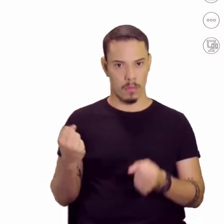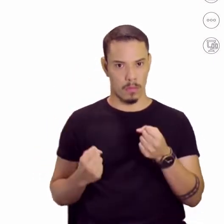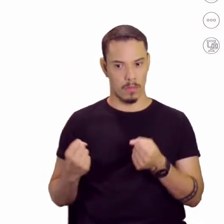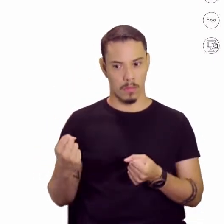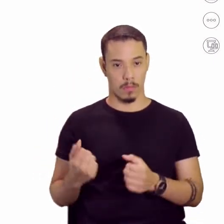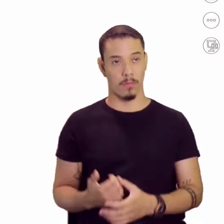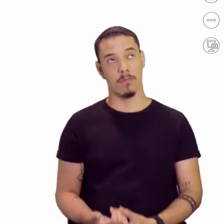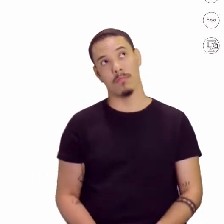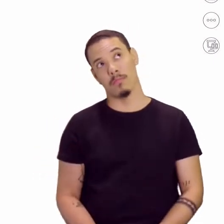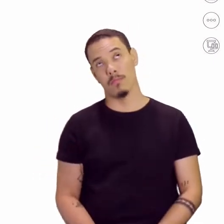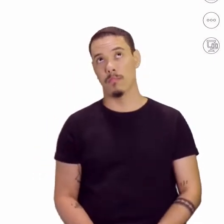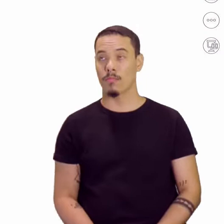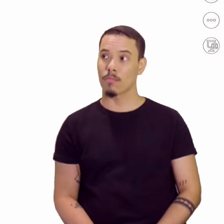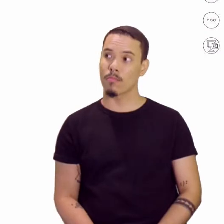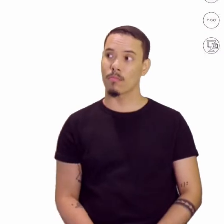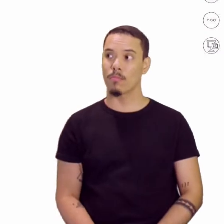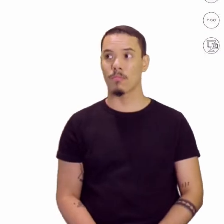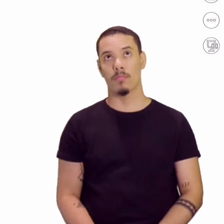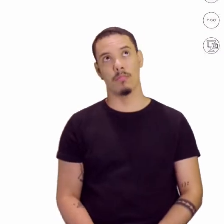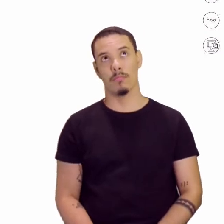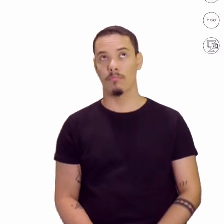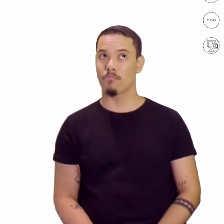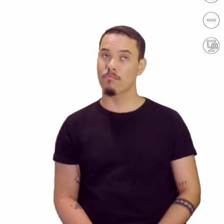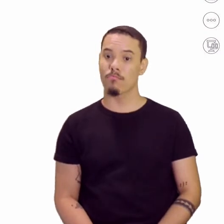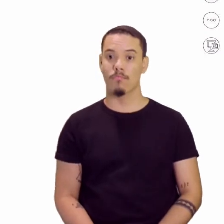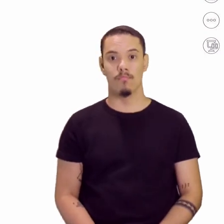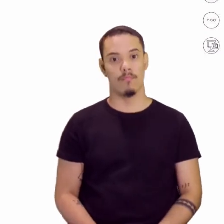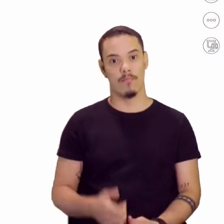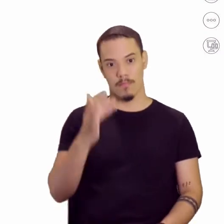anterior? Talvez do que aquele não, mas do que muitos é possível.